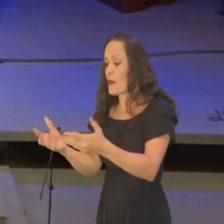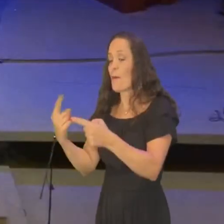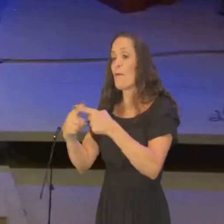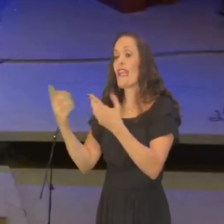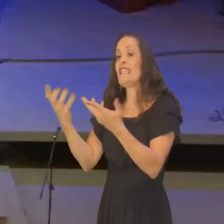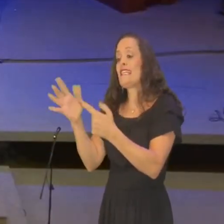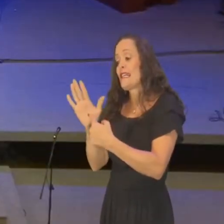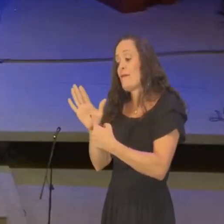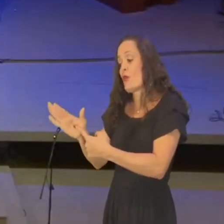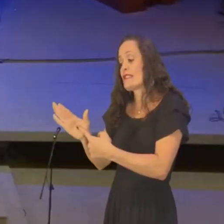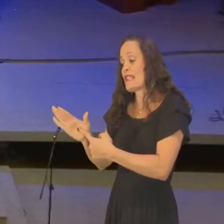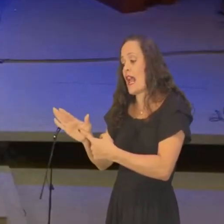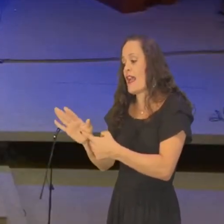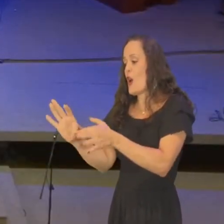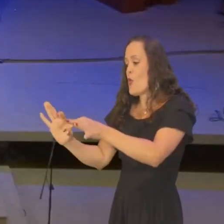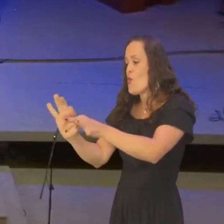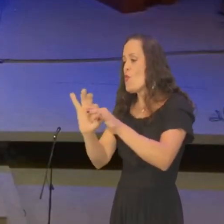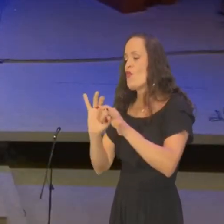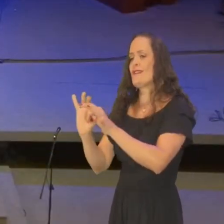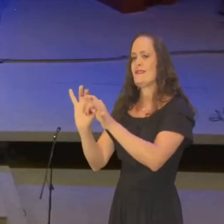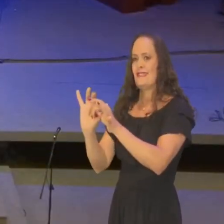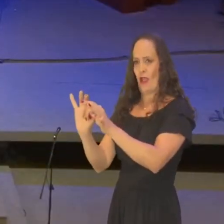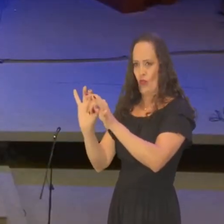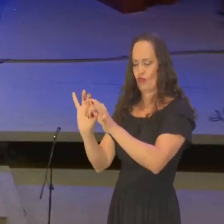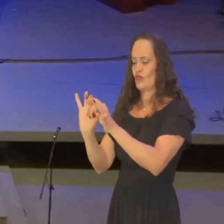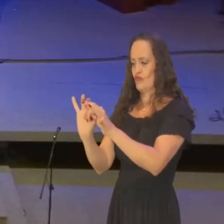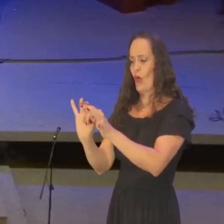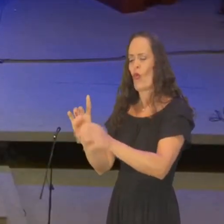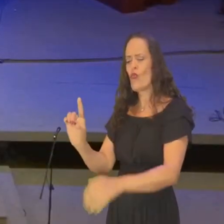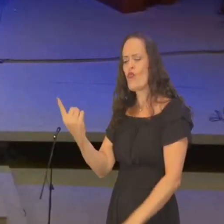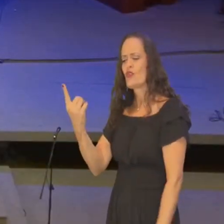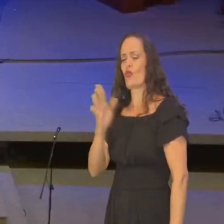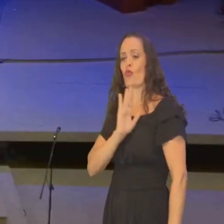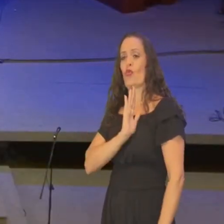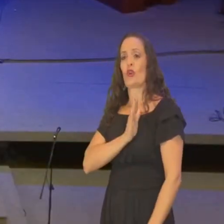um só pensamento, uma só direção, um só propósito, um só coração.